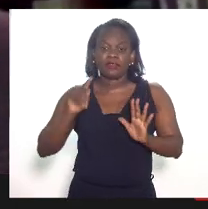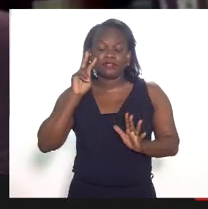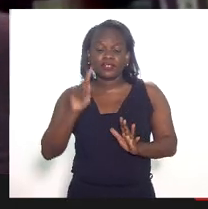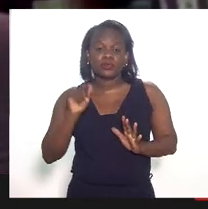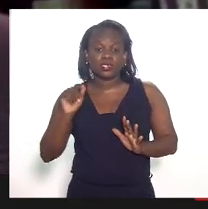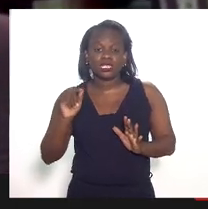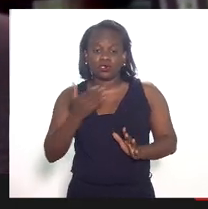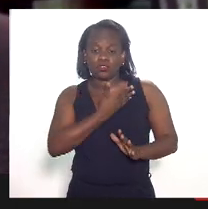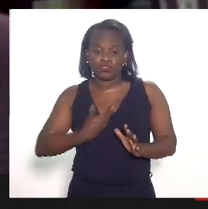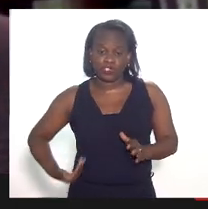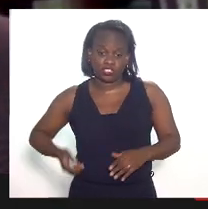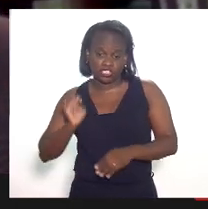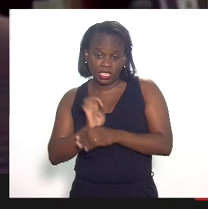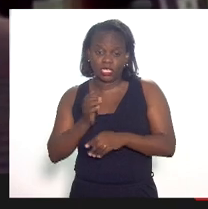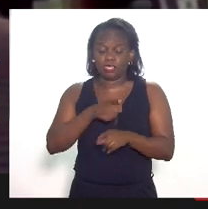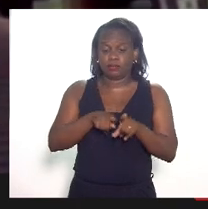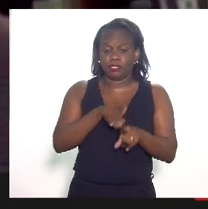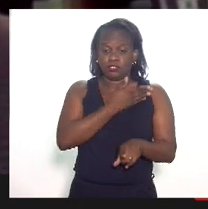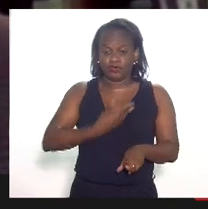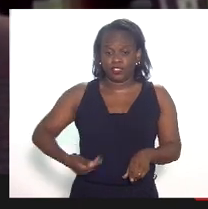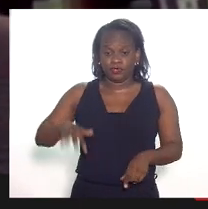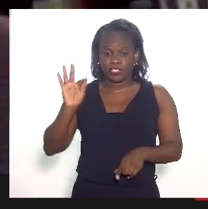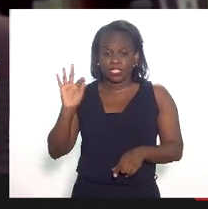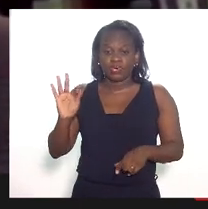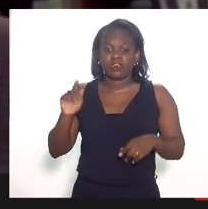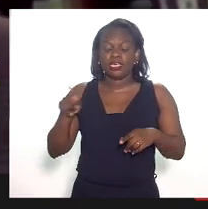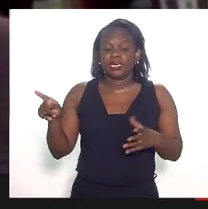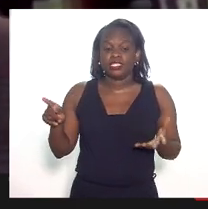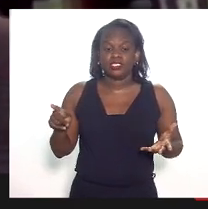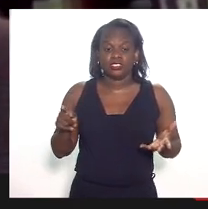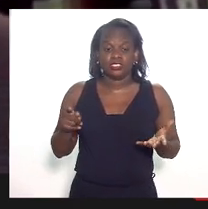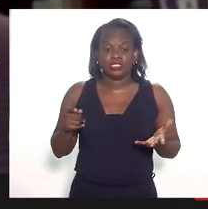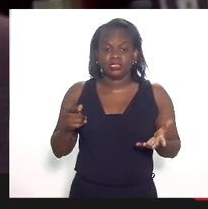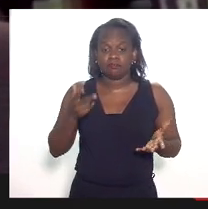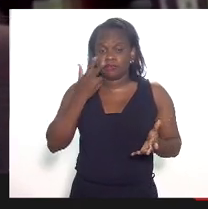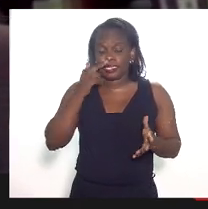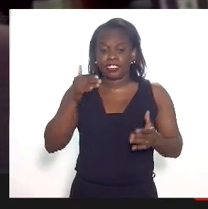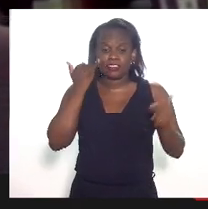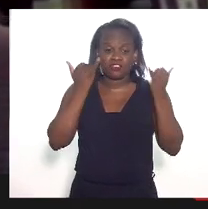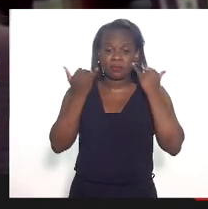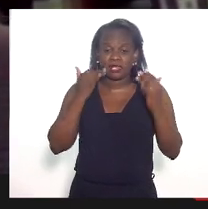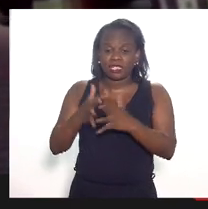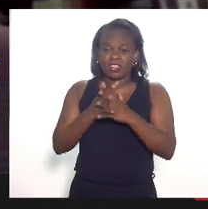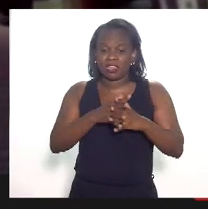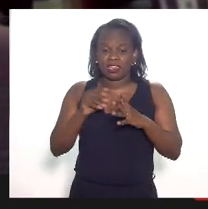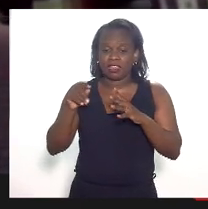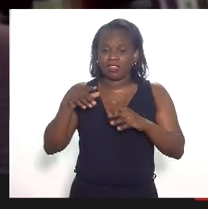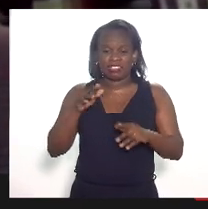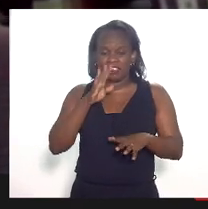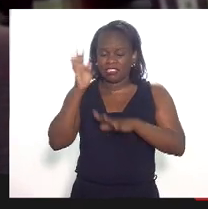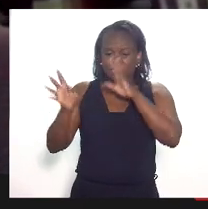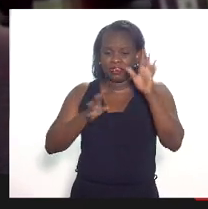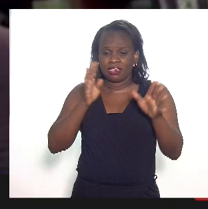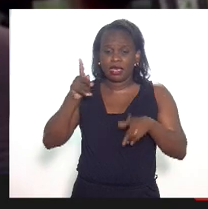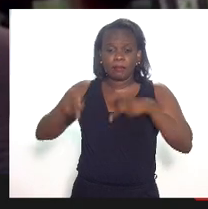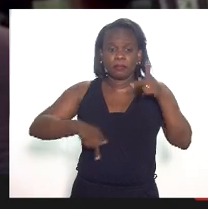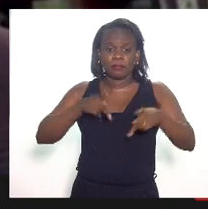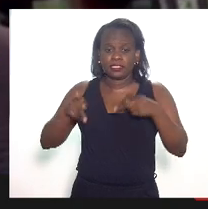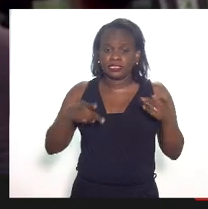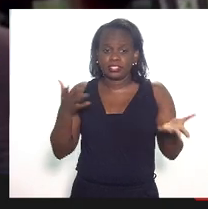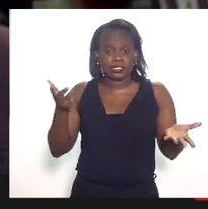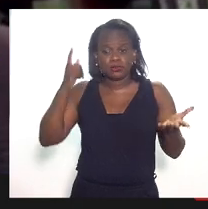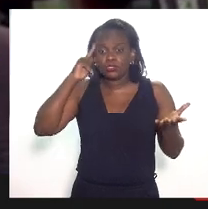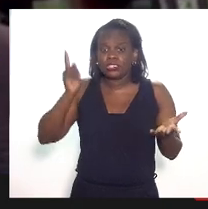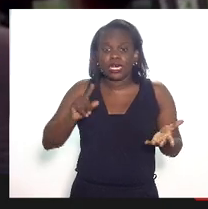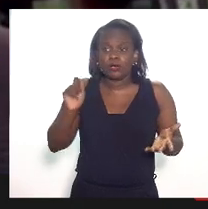tanto o governo estadual quanto o governo federal eles acabam promovendo a desinformação em relação a tudo isso e a população acaba